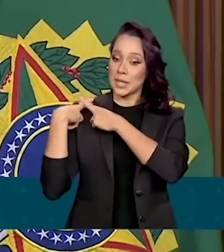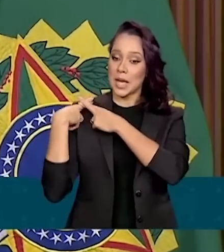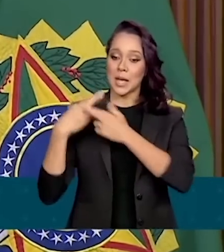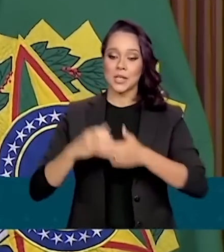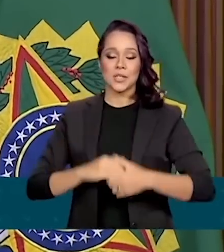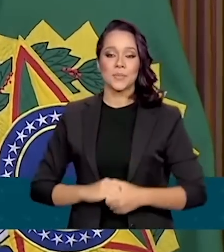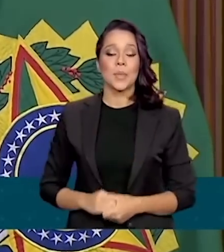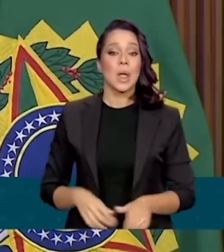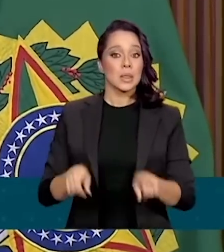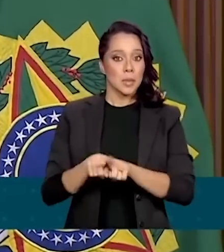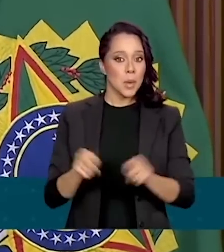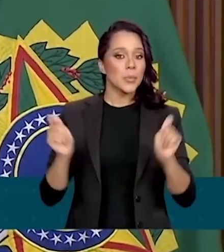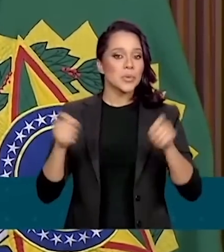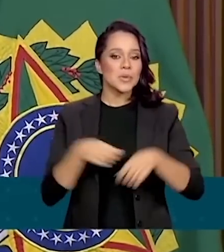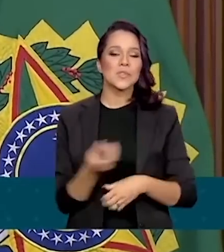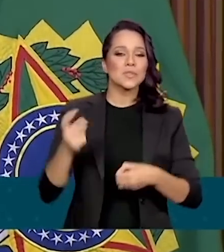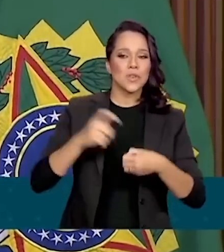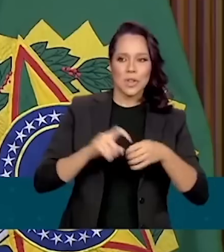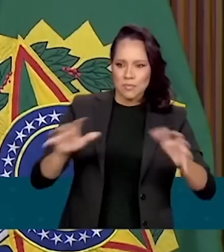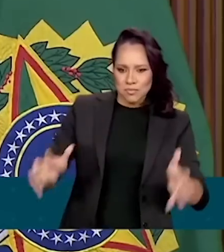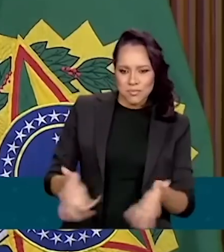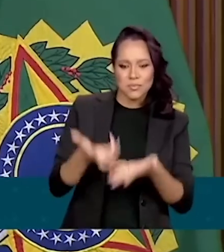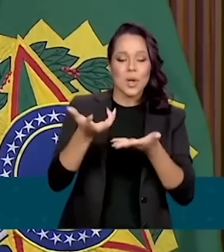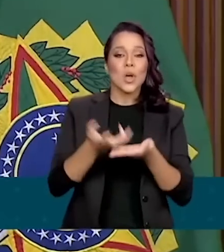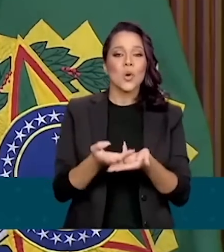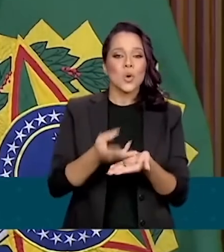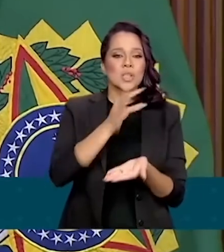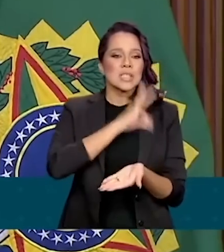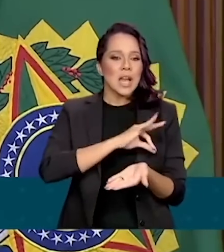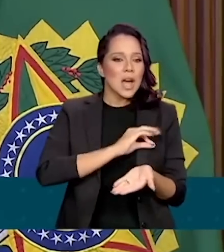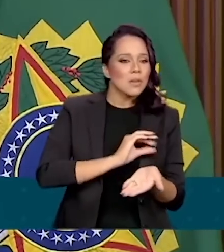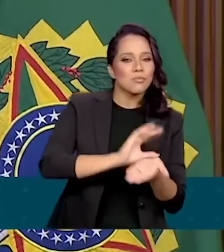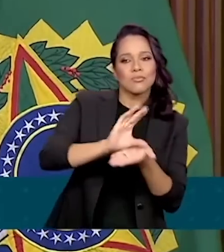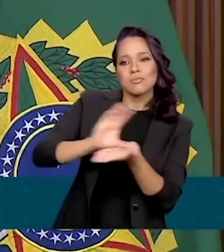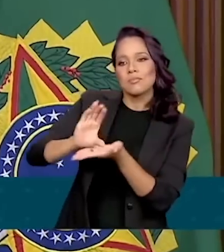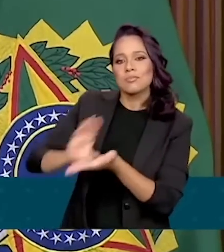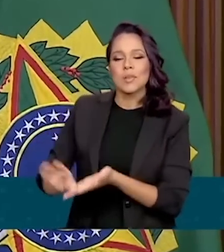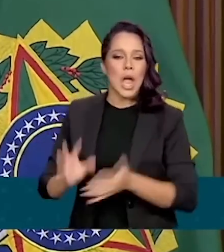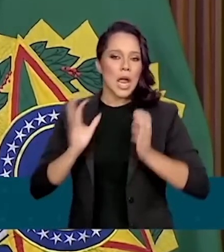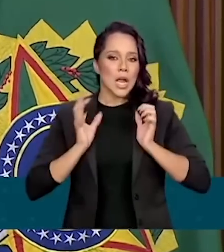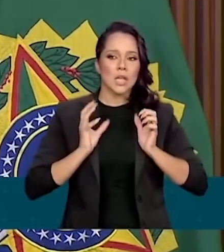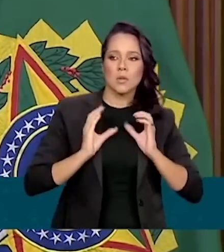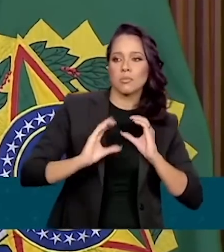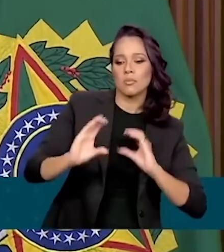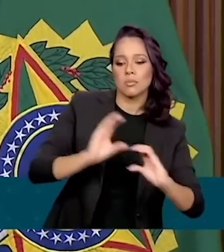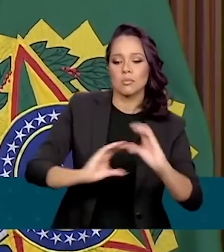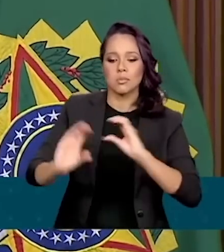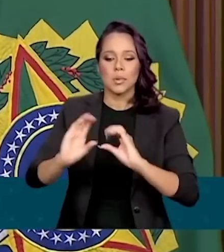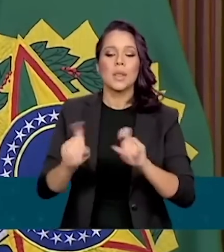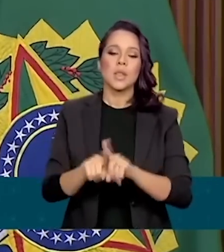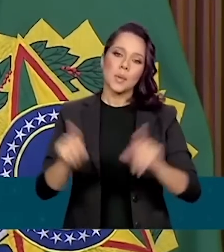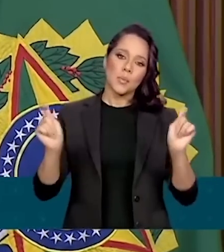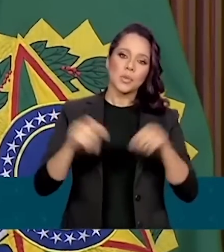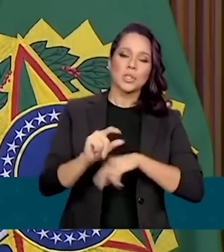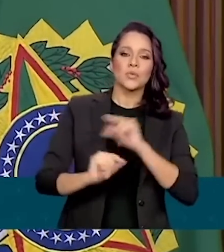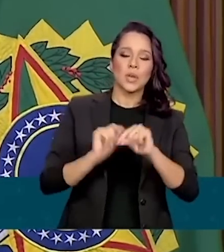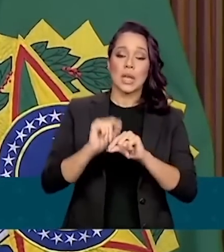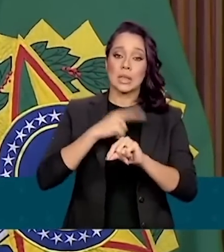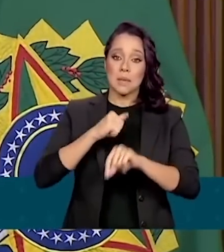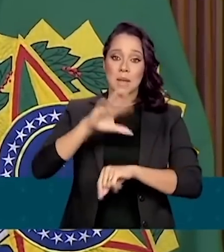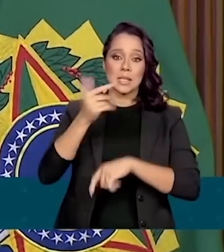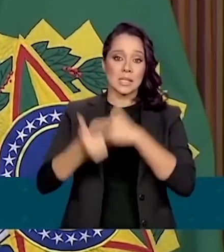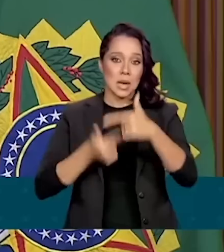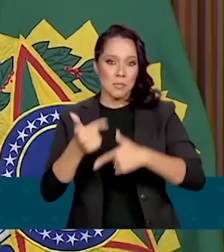responsabilidade, é possível a gente voltar a crescer com distribuição de renda e de riqueza, e é possível a gente gerar um